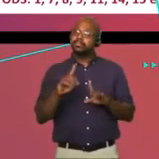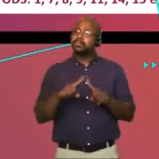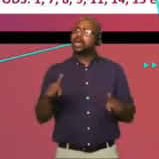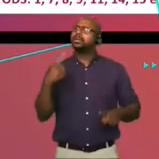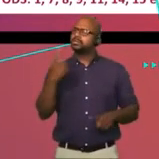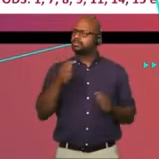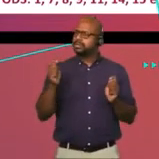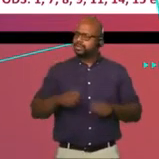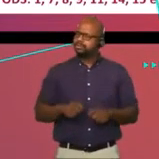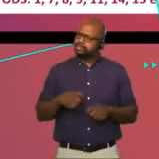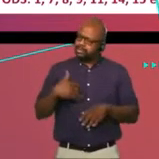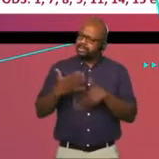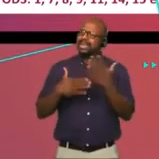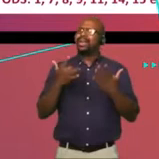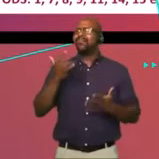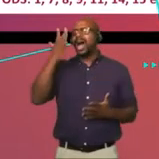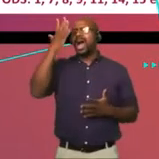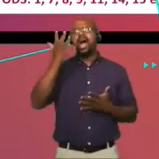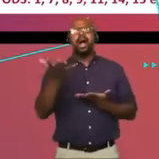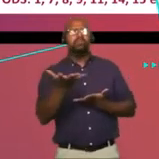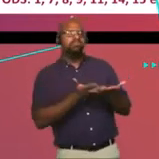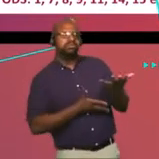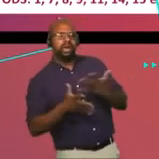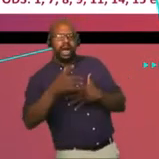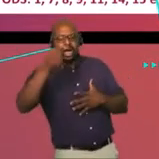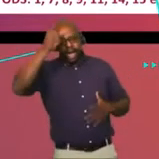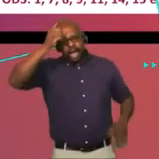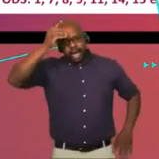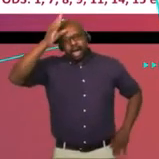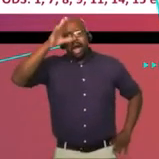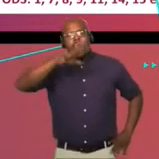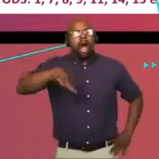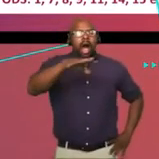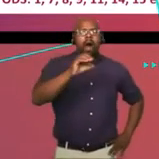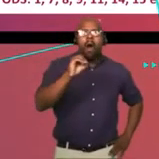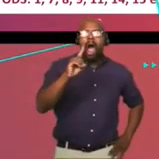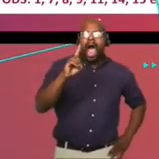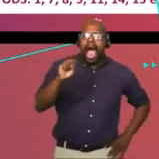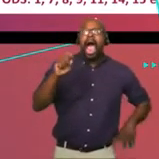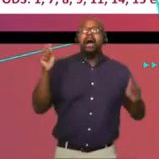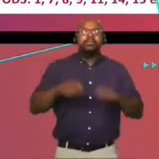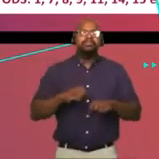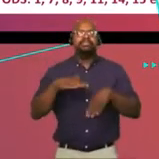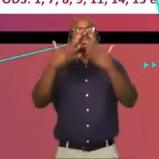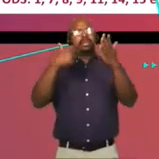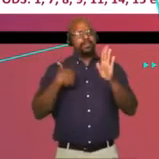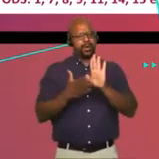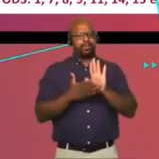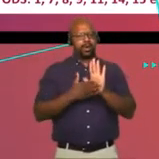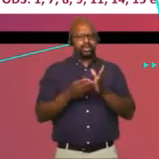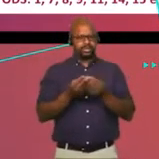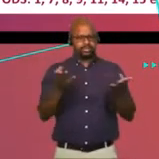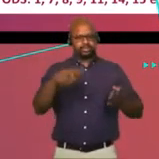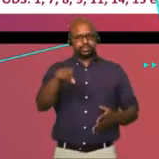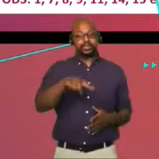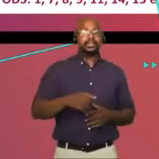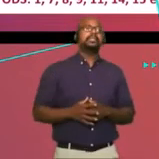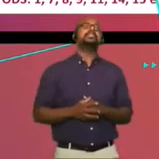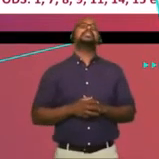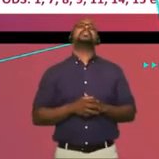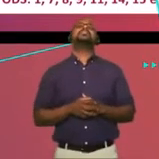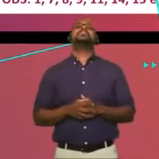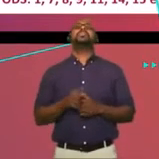fazer um trabalho de conscientização e de facilitação Para que sua DS sejam atendidos dependente de acolher a proposta que eu tô trazendo aqui pra vocês